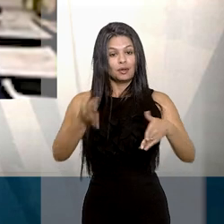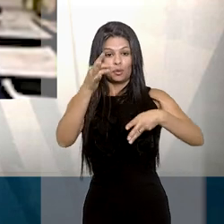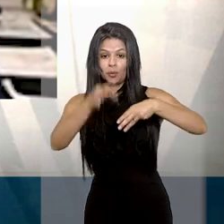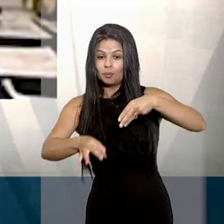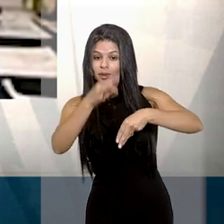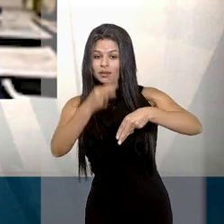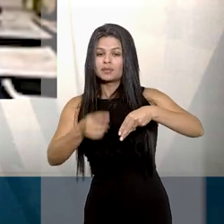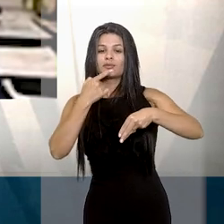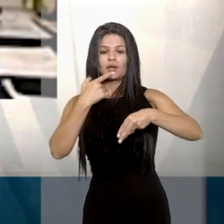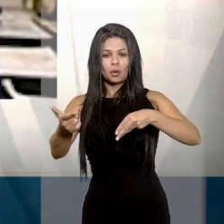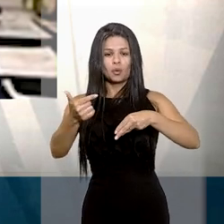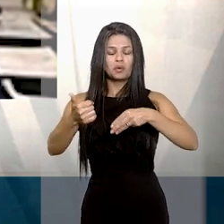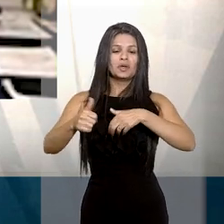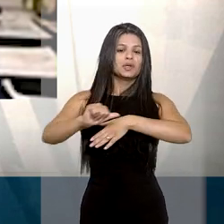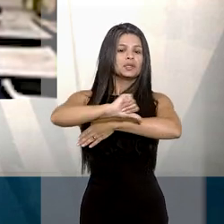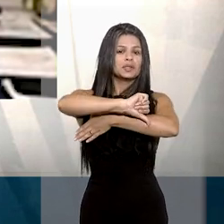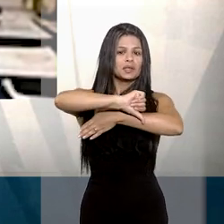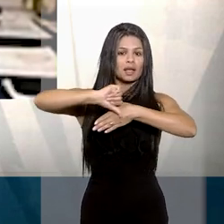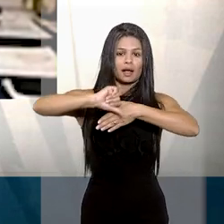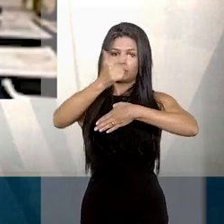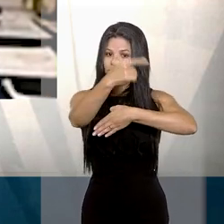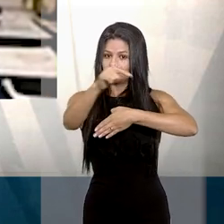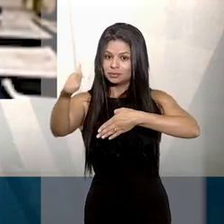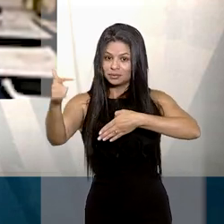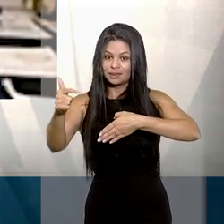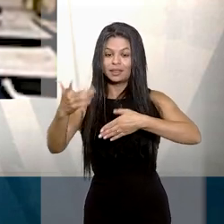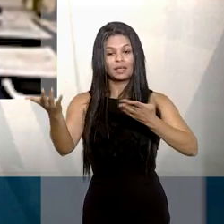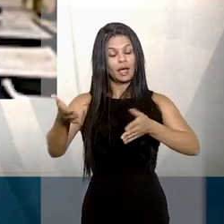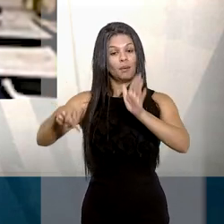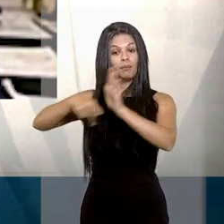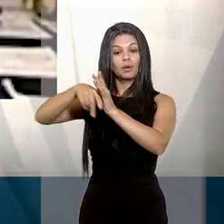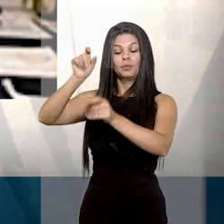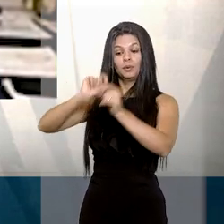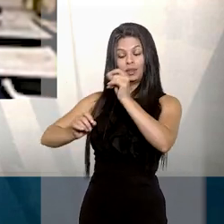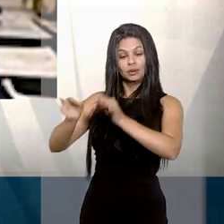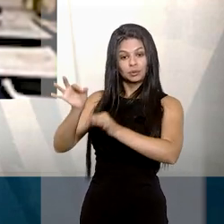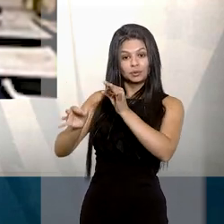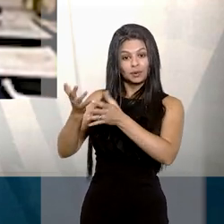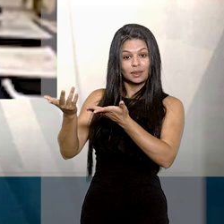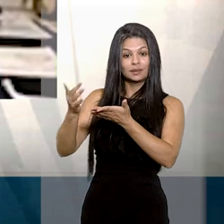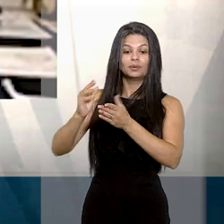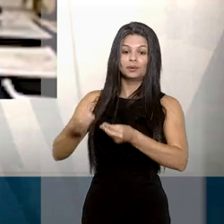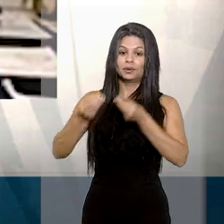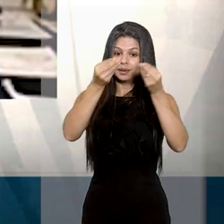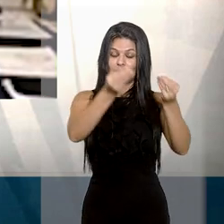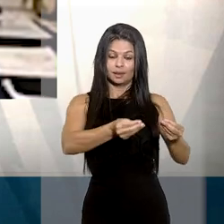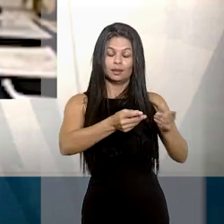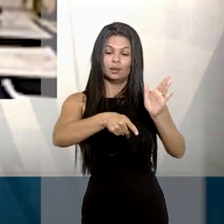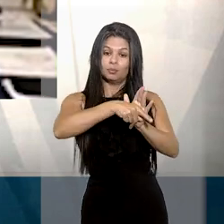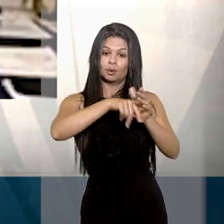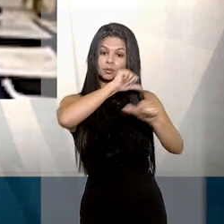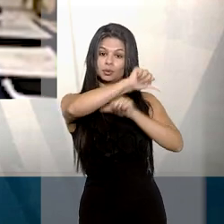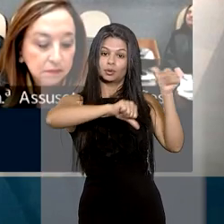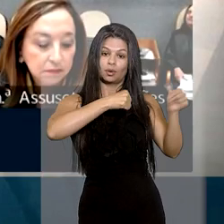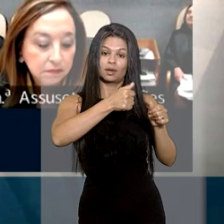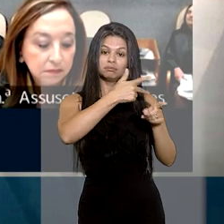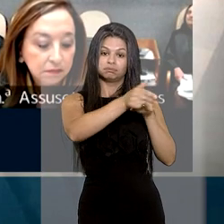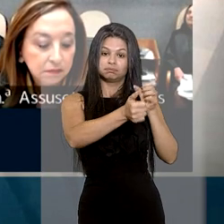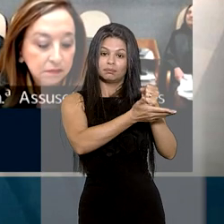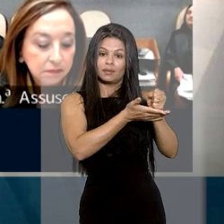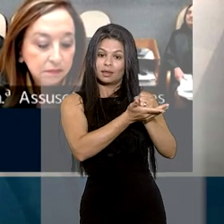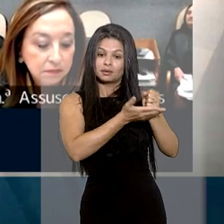Ministro não há nenhuma ilegalidade menos ainda justificativa para a transformação da gratificação em vencimento básico